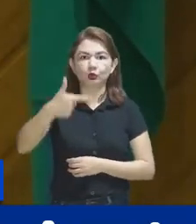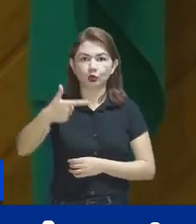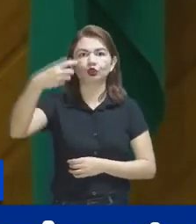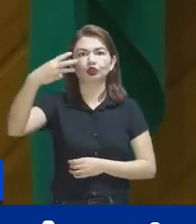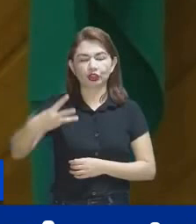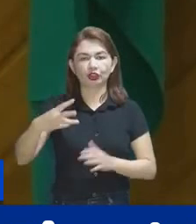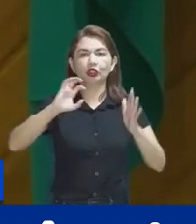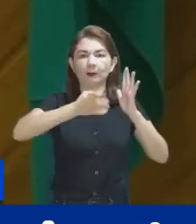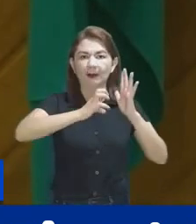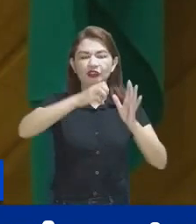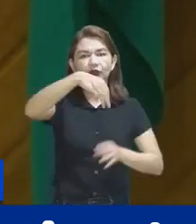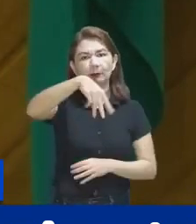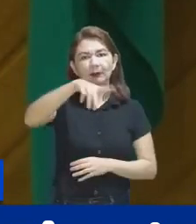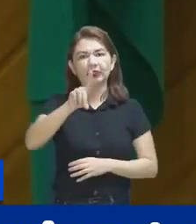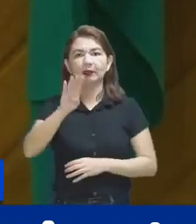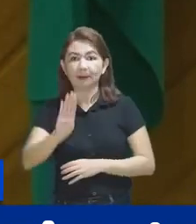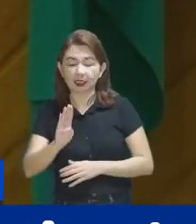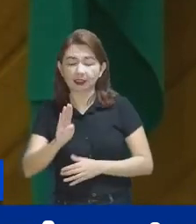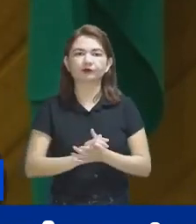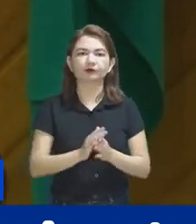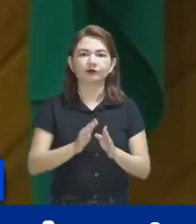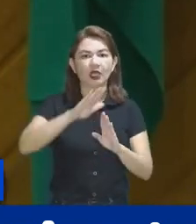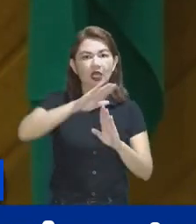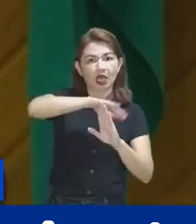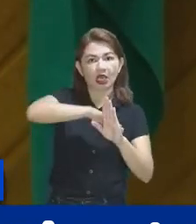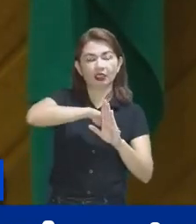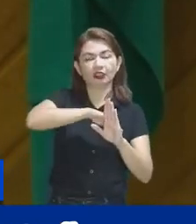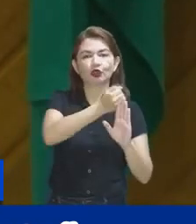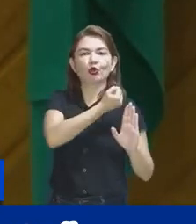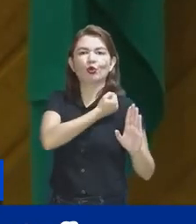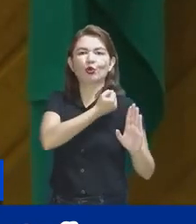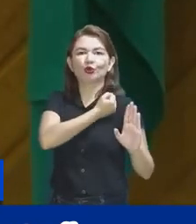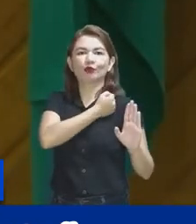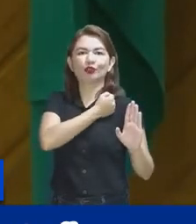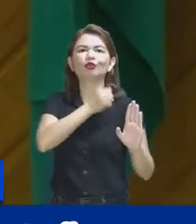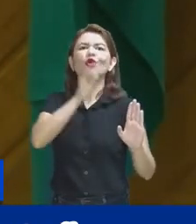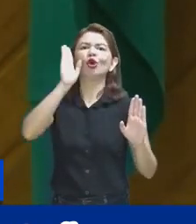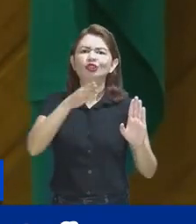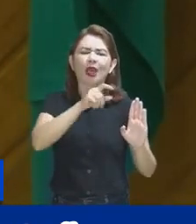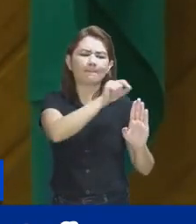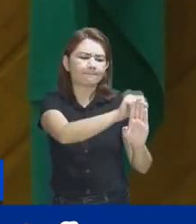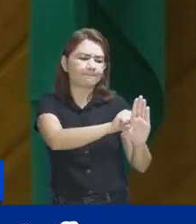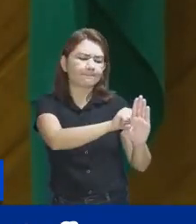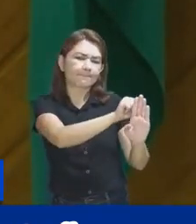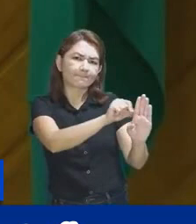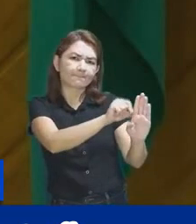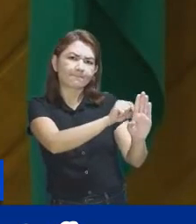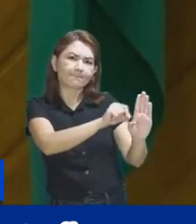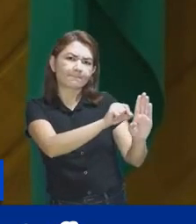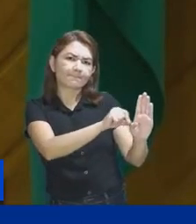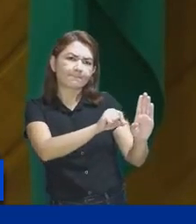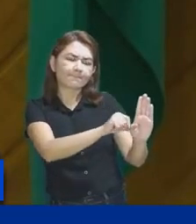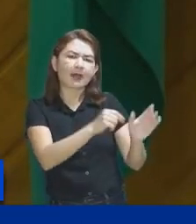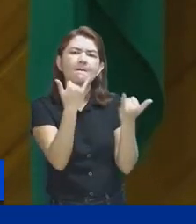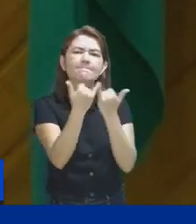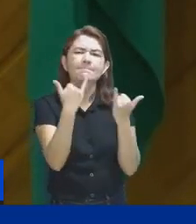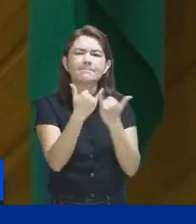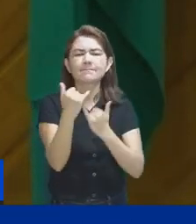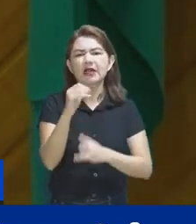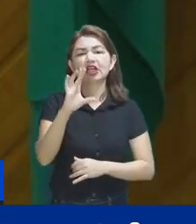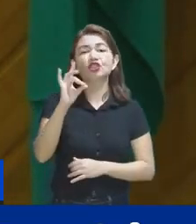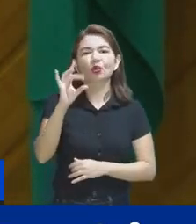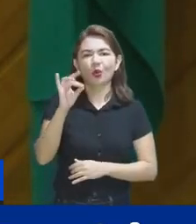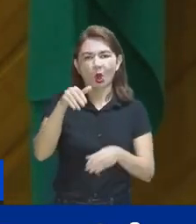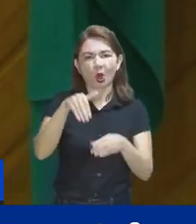na parte de trás dos referidos santinhos estavam alguns números dos candidatos já marcados, como se fossem colas para votação, que